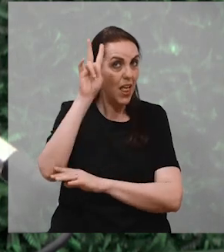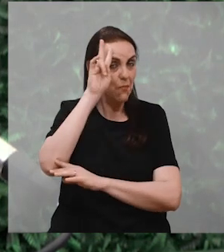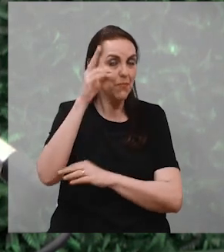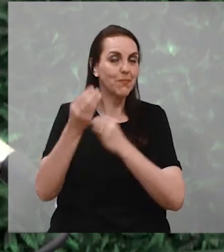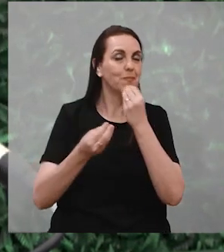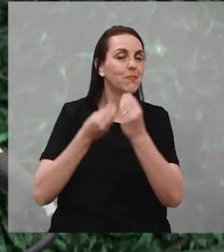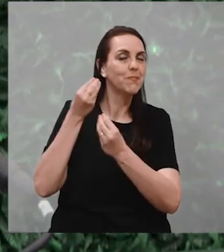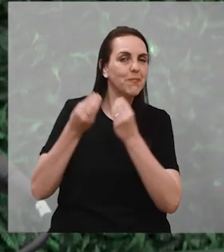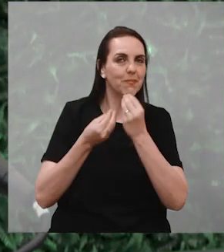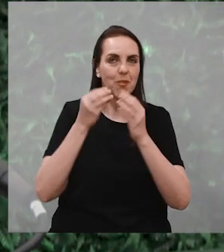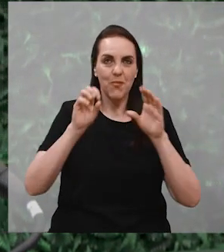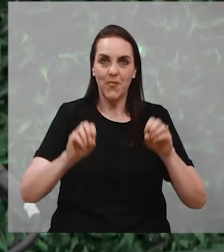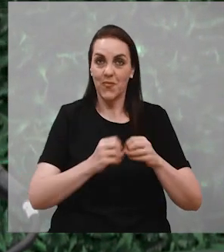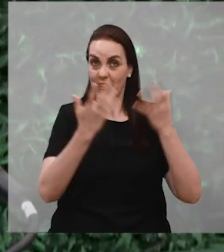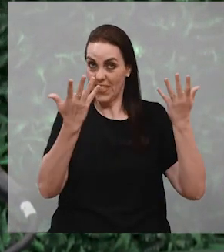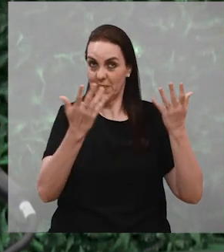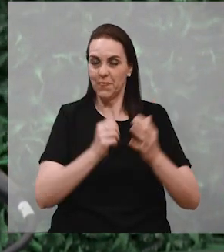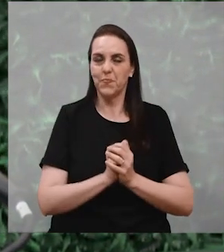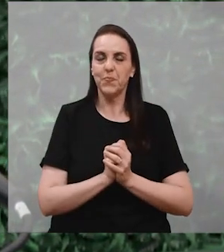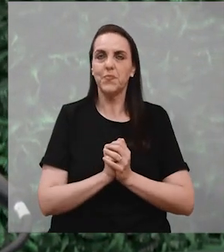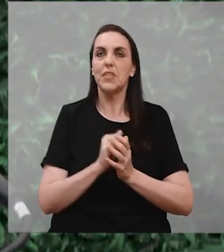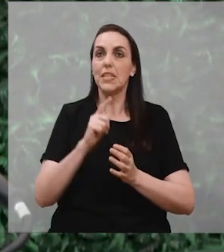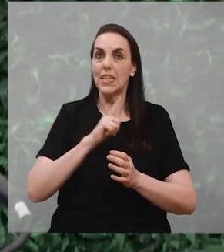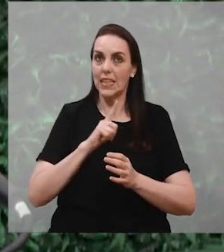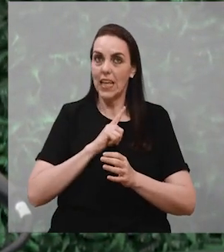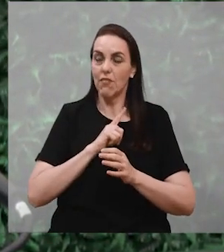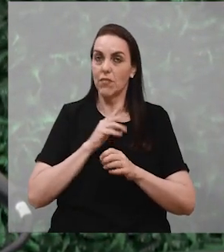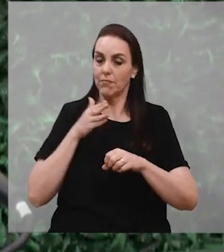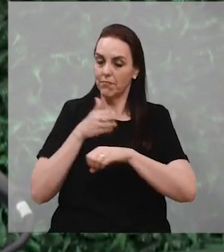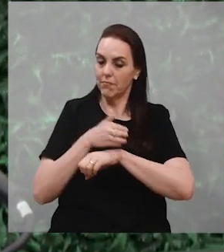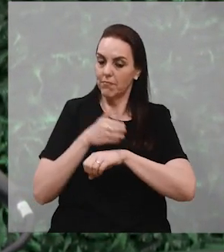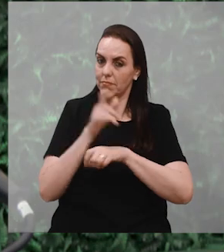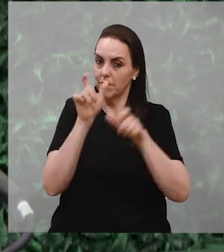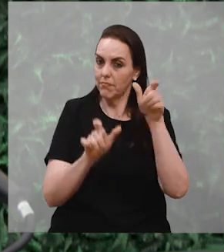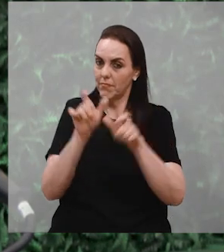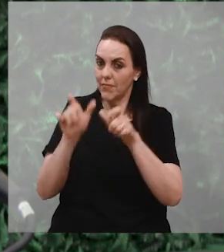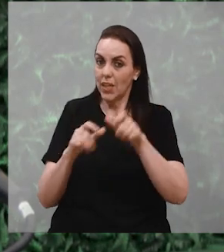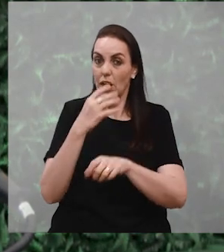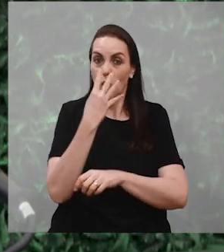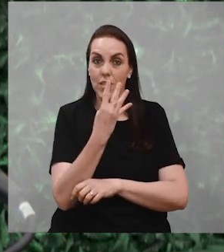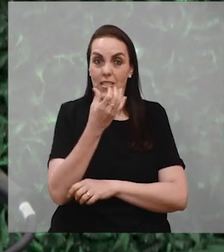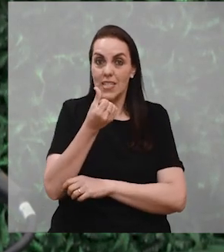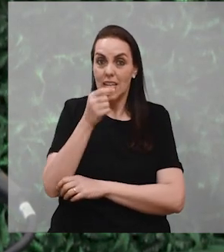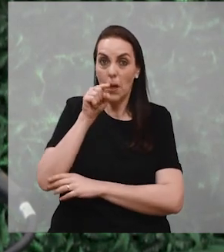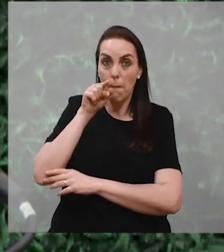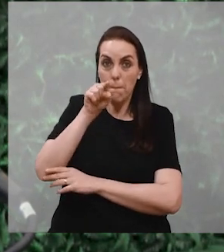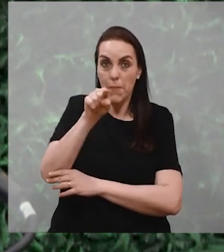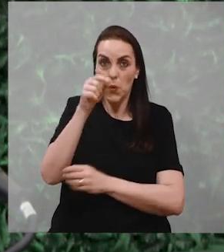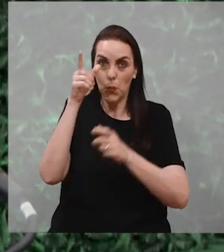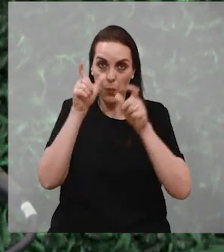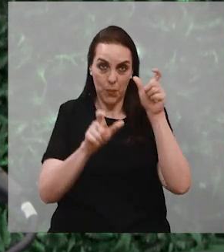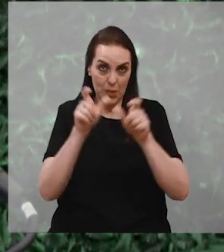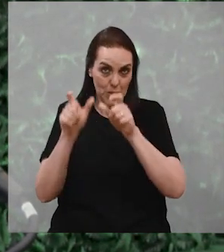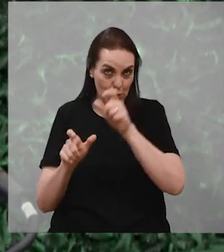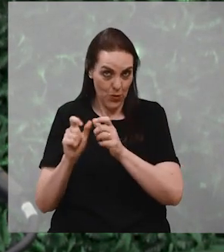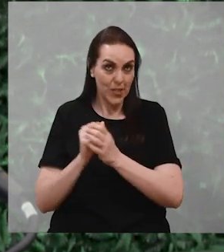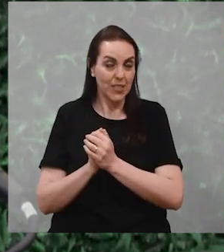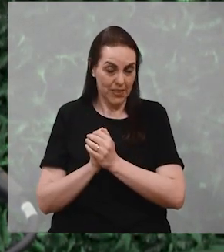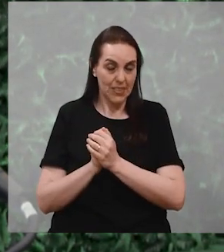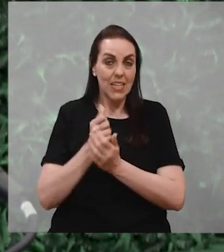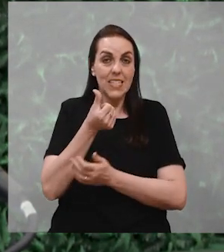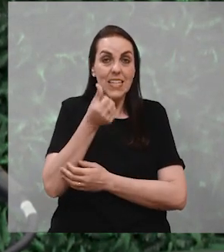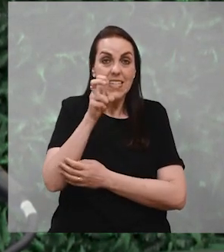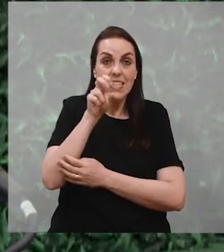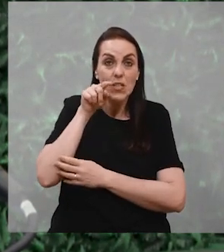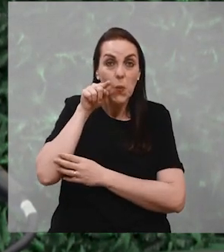gente relembrar como foi essa festa, né? Teve um público de 460 mil pessoas,